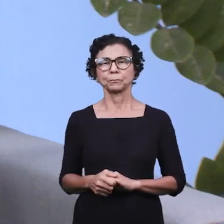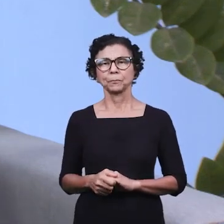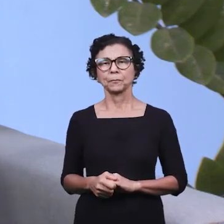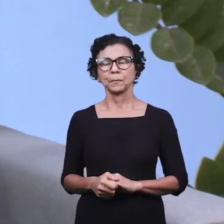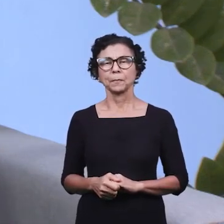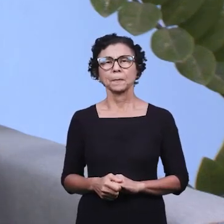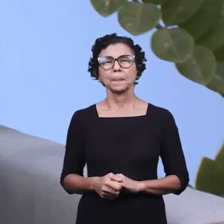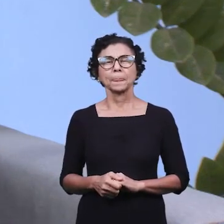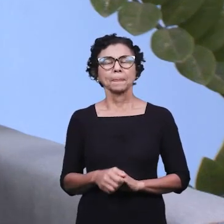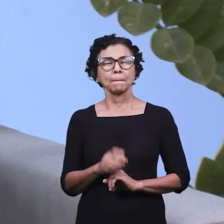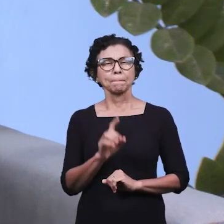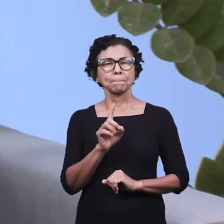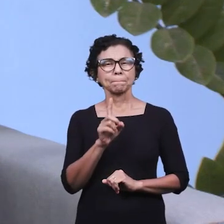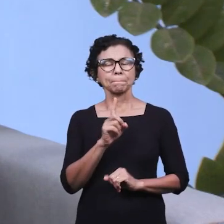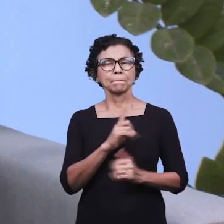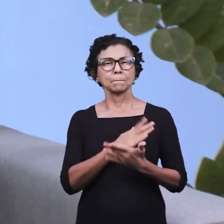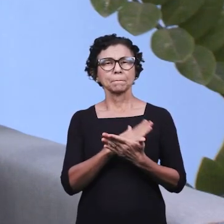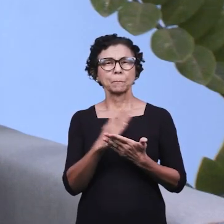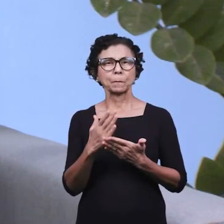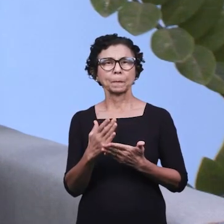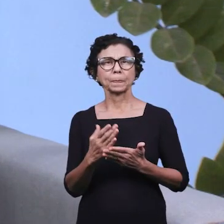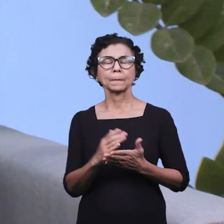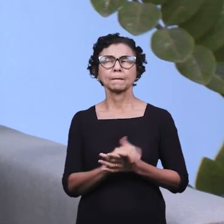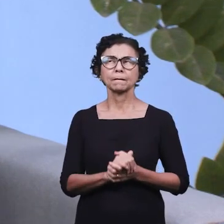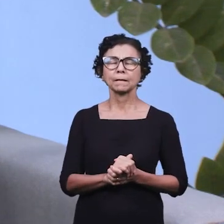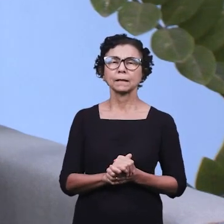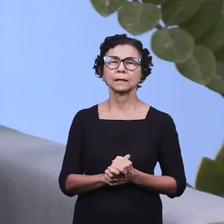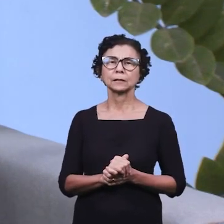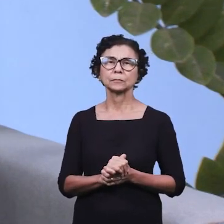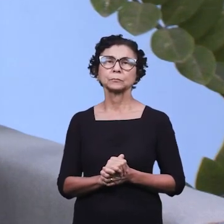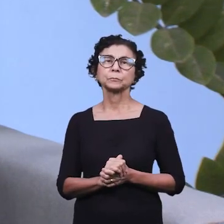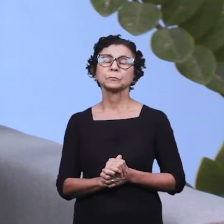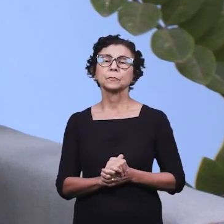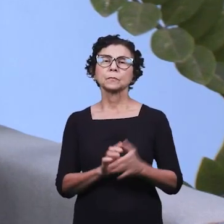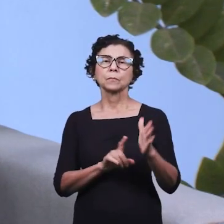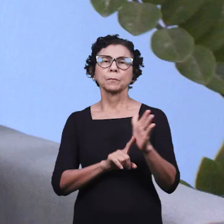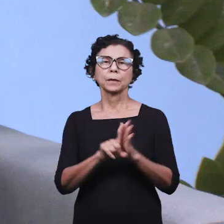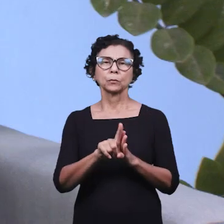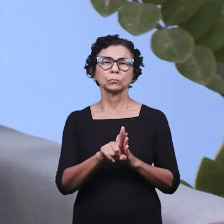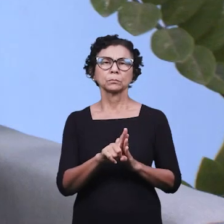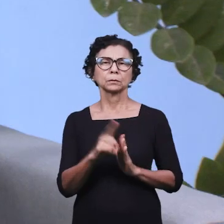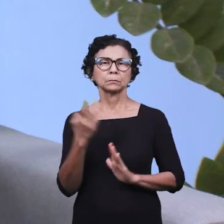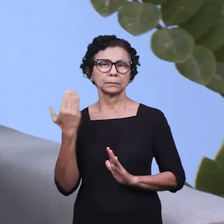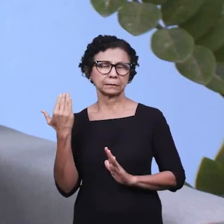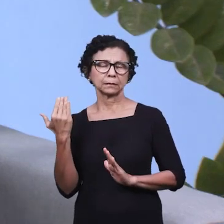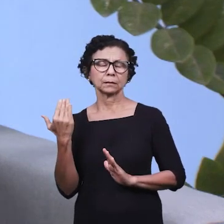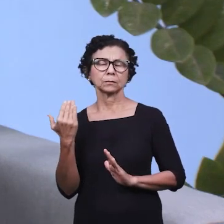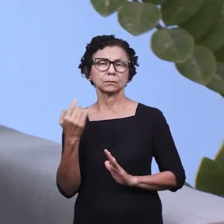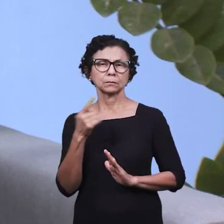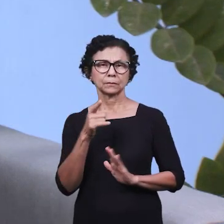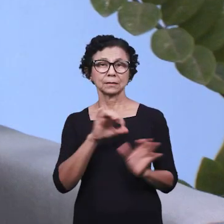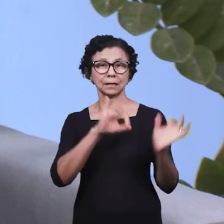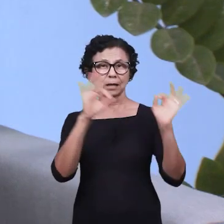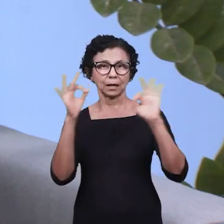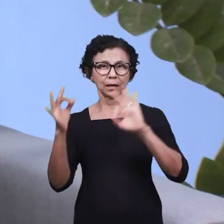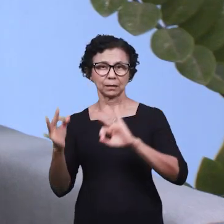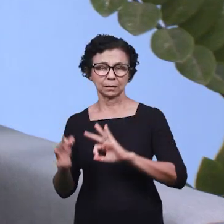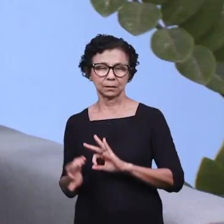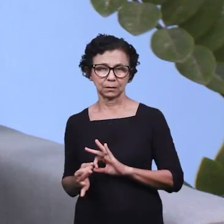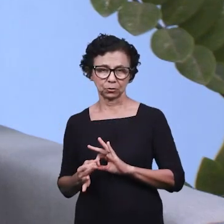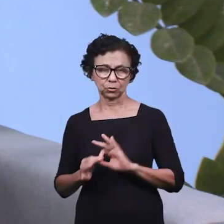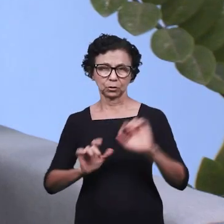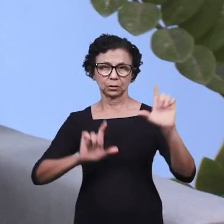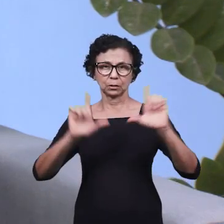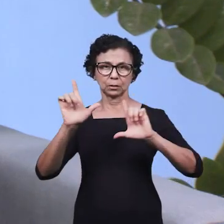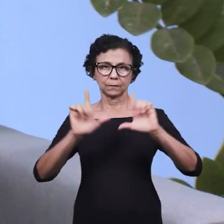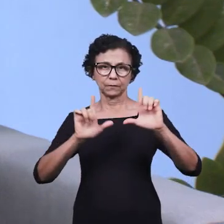com uma pergunta que ficou na edição passada do programa, que, aliás, você assiste pela televisão e, repito, também está